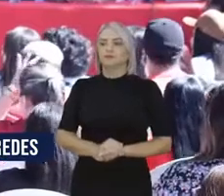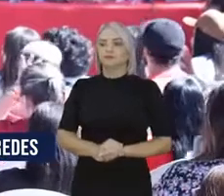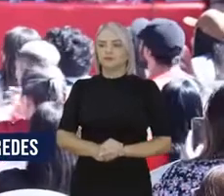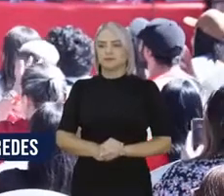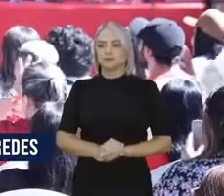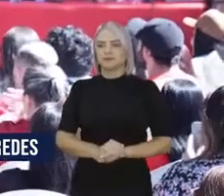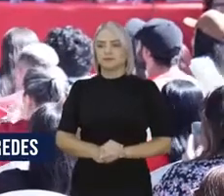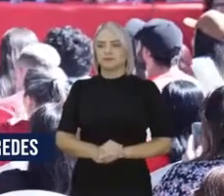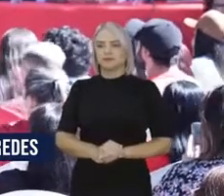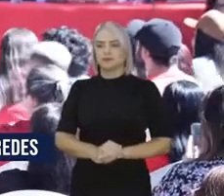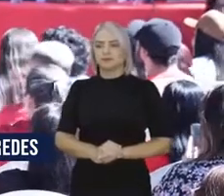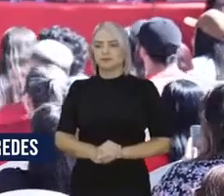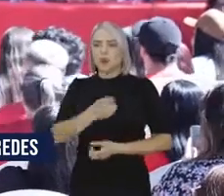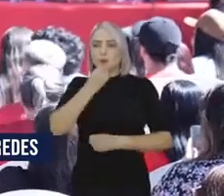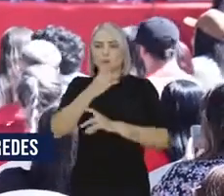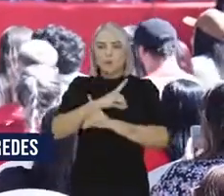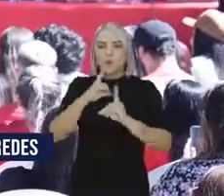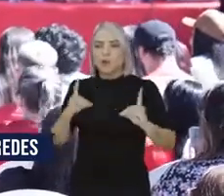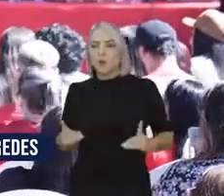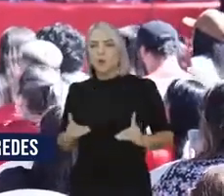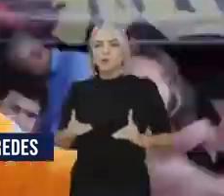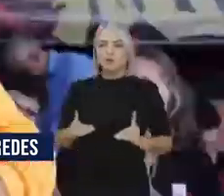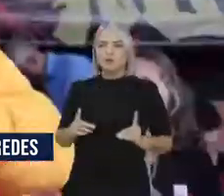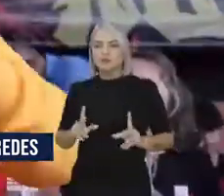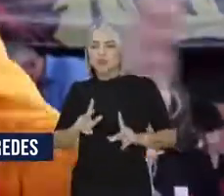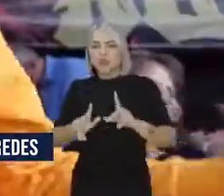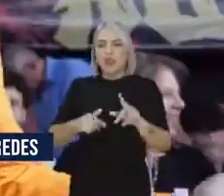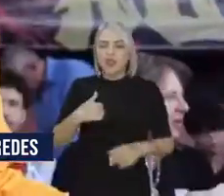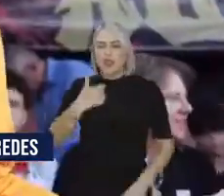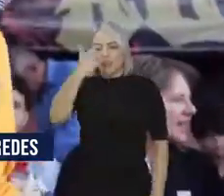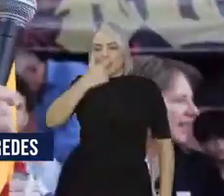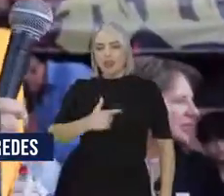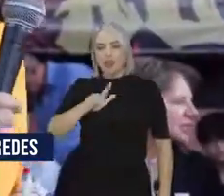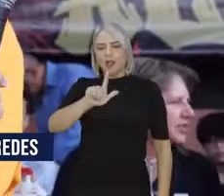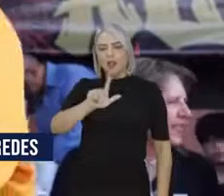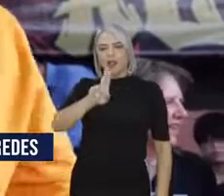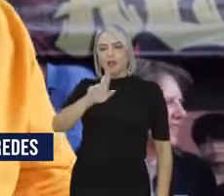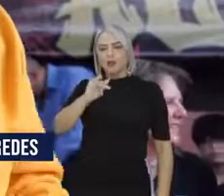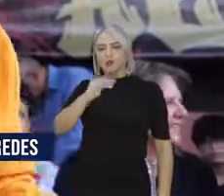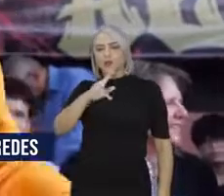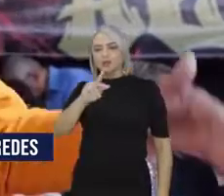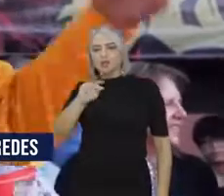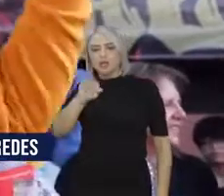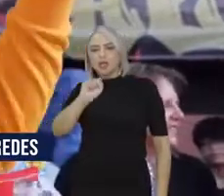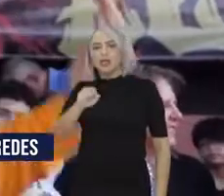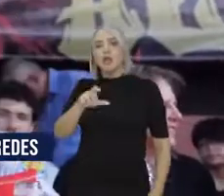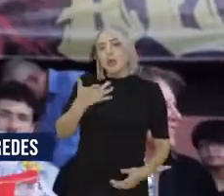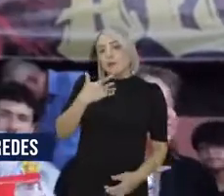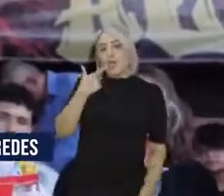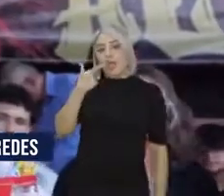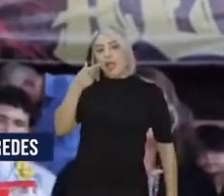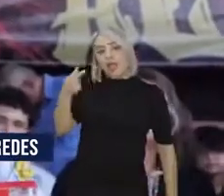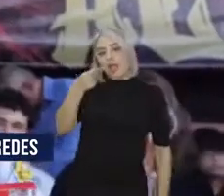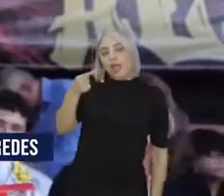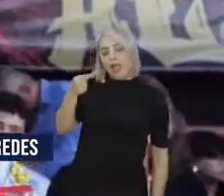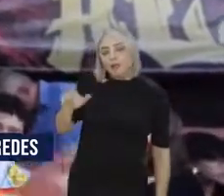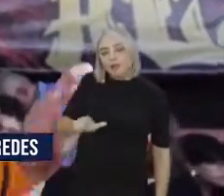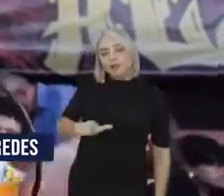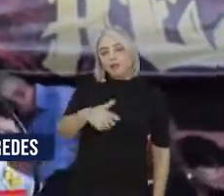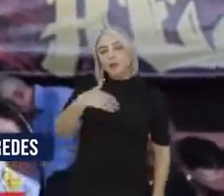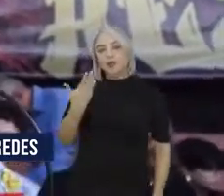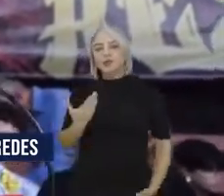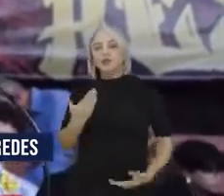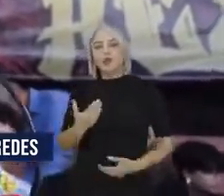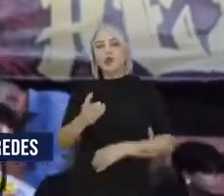Bom dia, pessoal. Para quem não me conhece, eu sou o Luciano, mas a maioria conhece como Rato. Sou conselheiro tutelar aqui